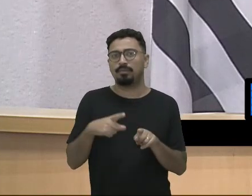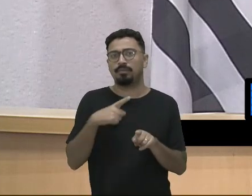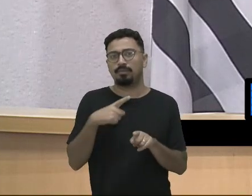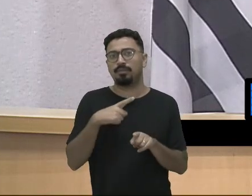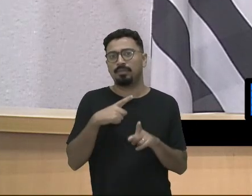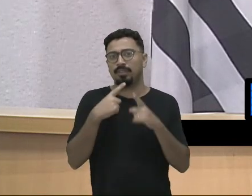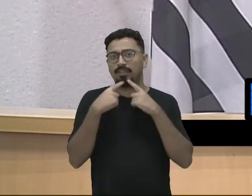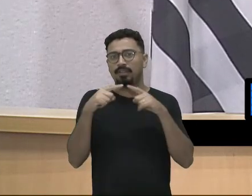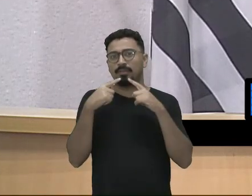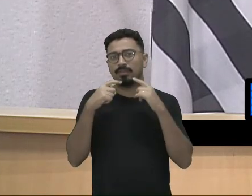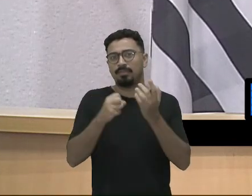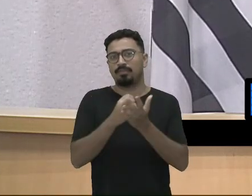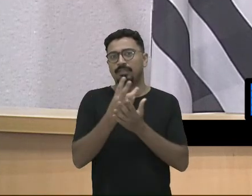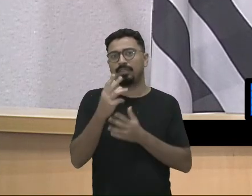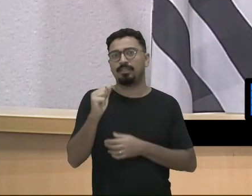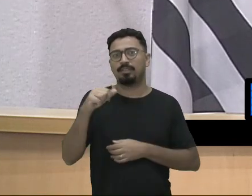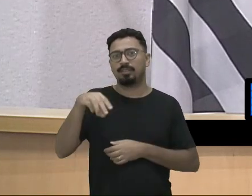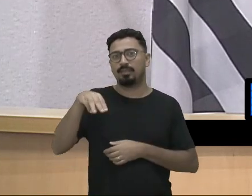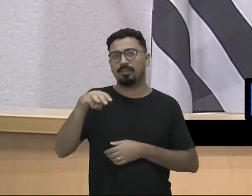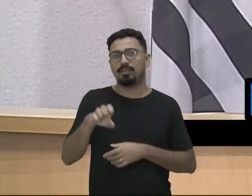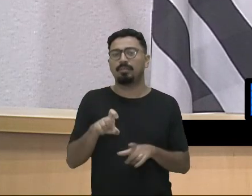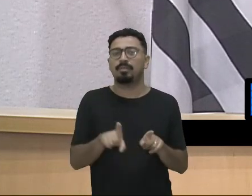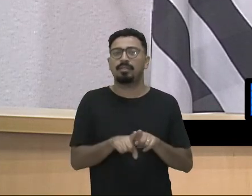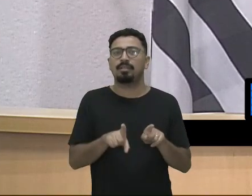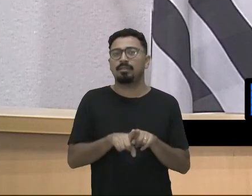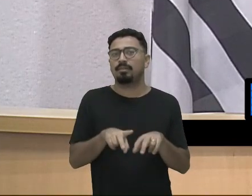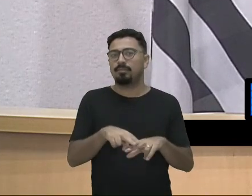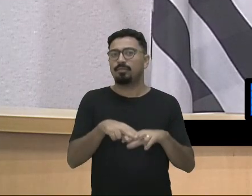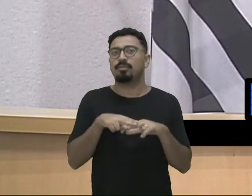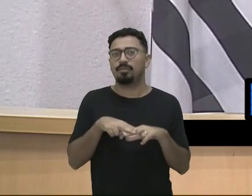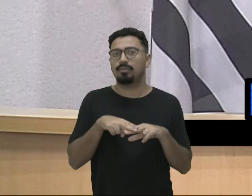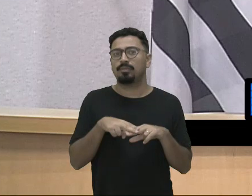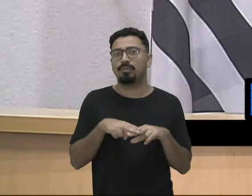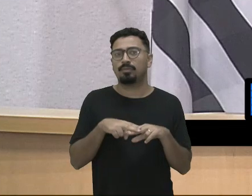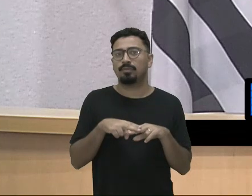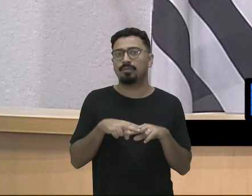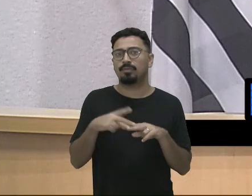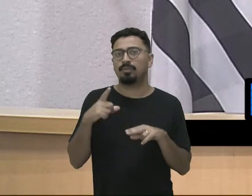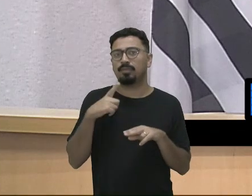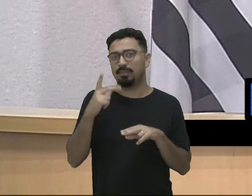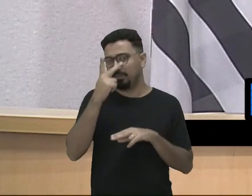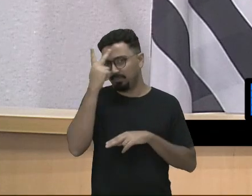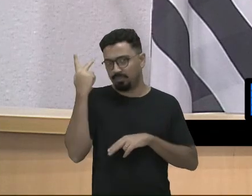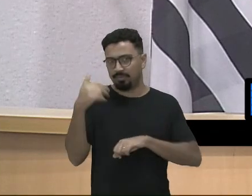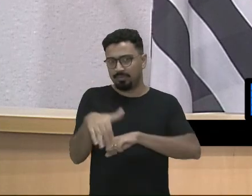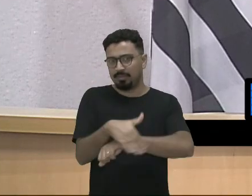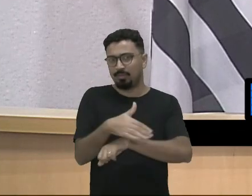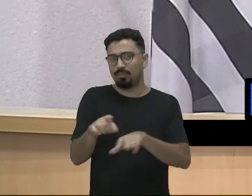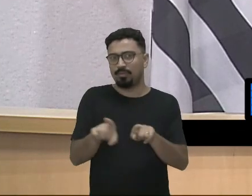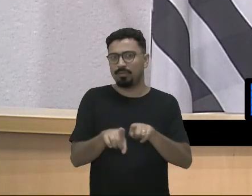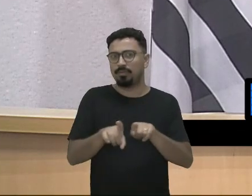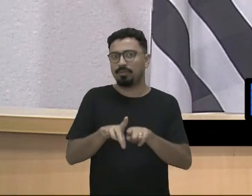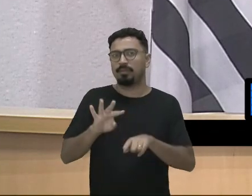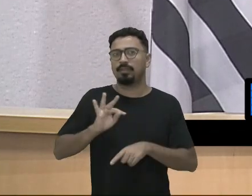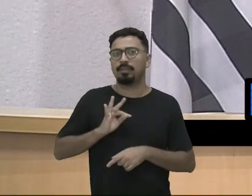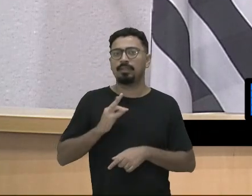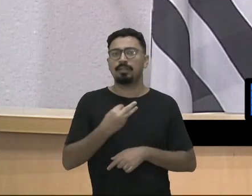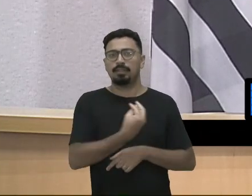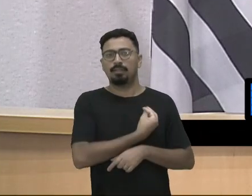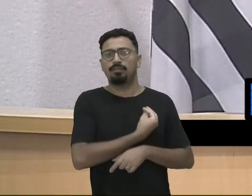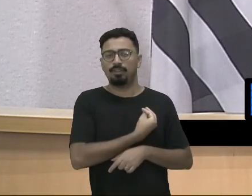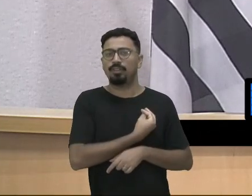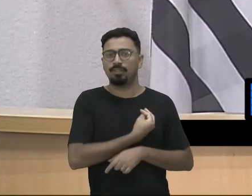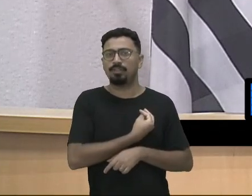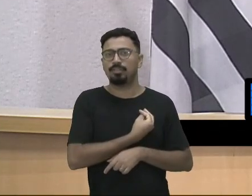AME, entendeu? É assim, porque eu ando com pessoas da rua. Travesti que faz